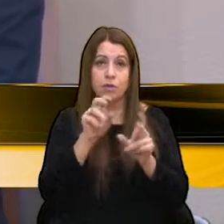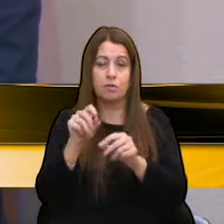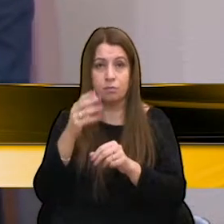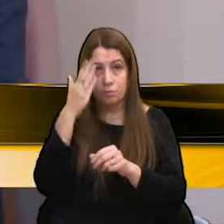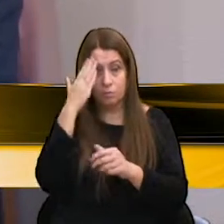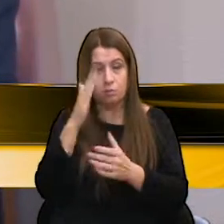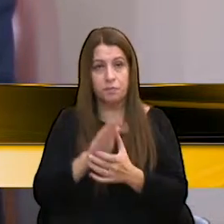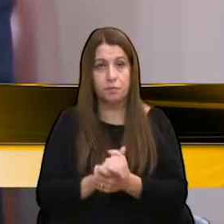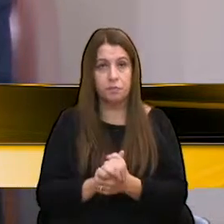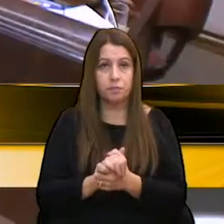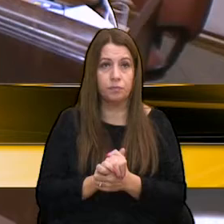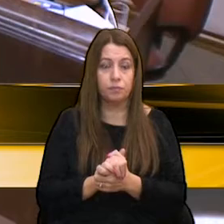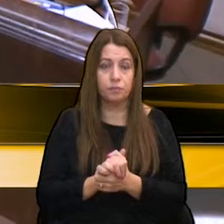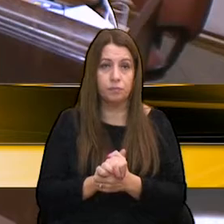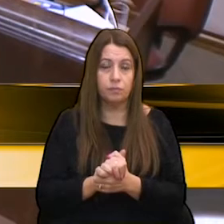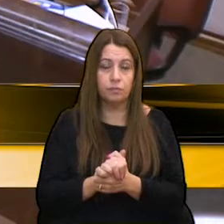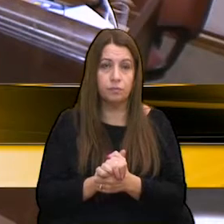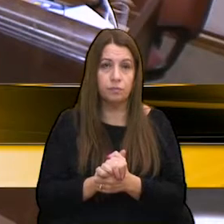muito obrigado.